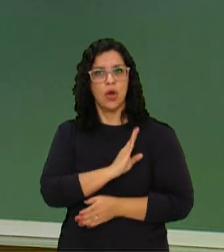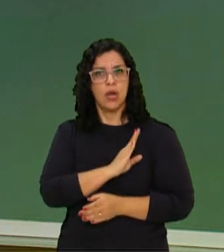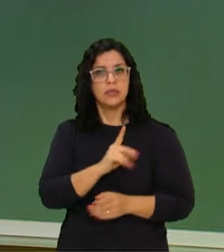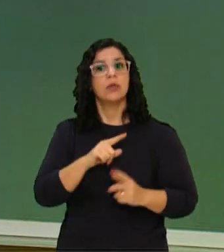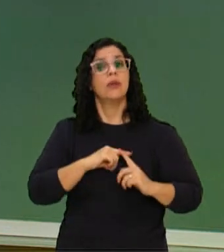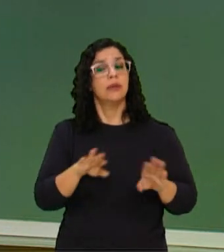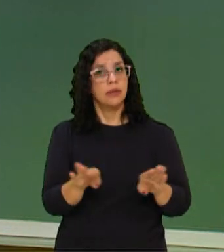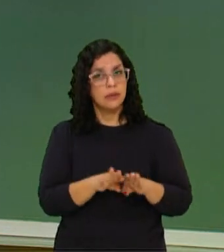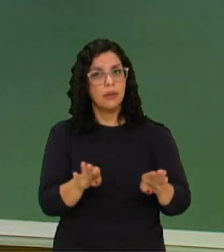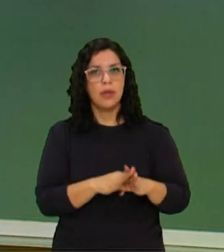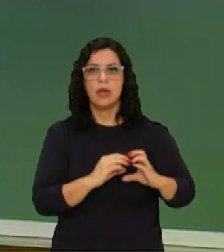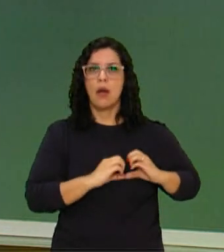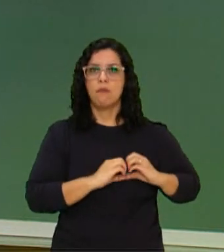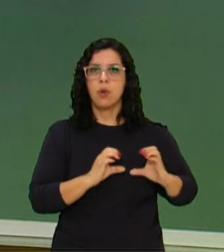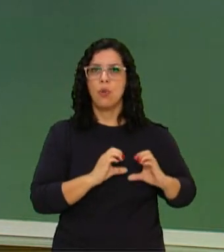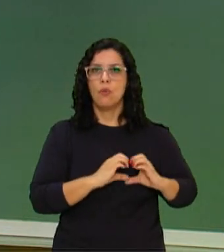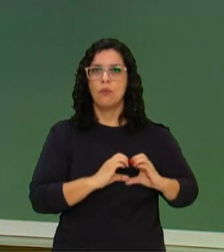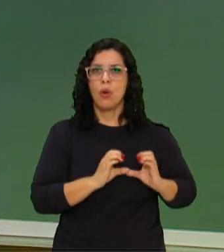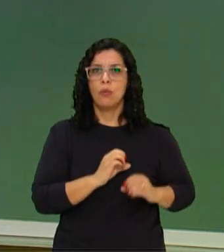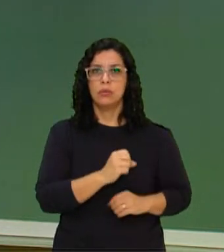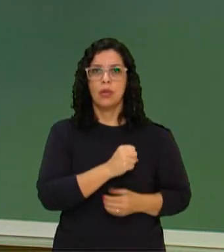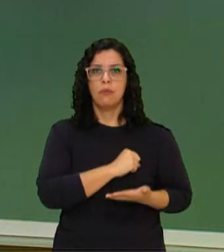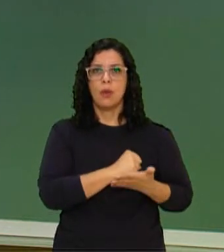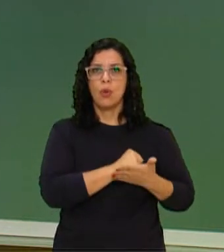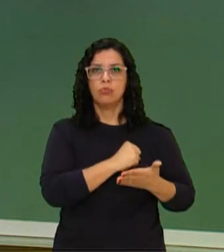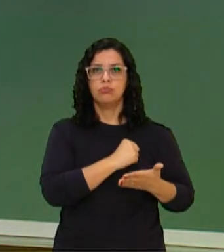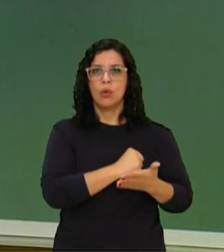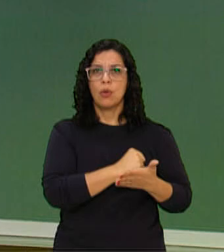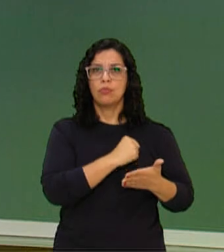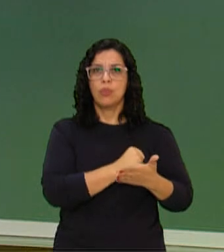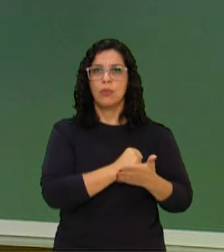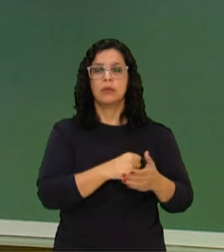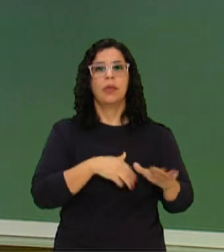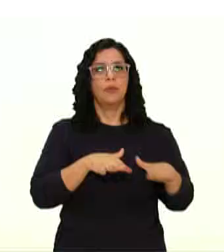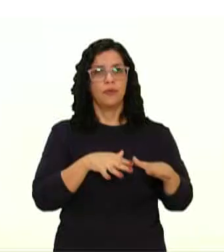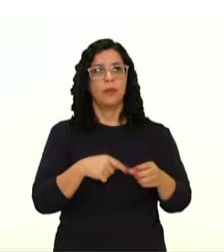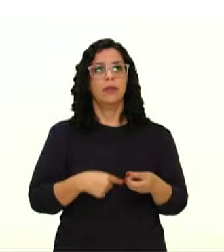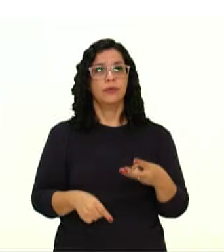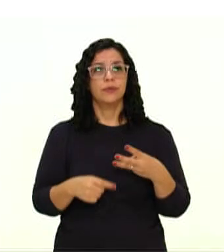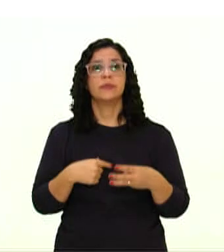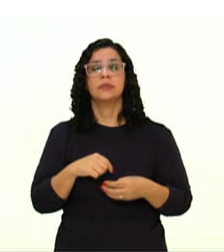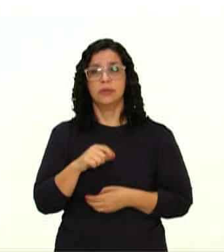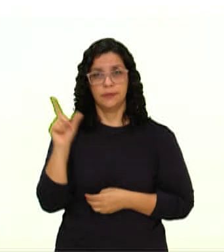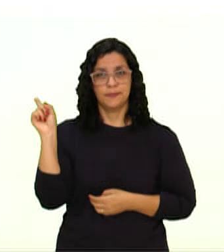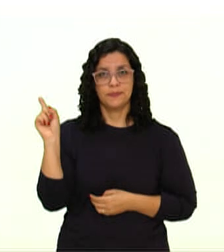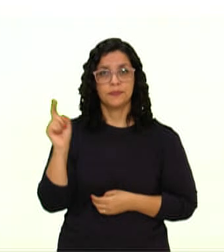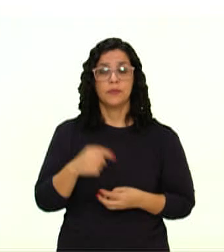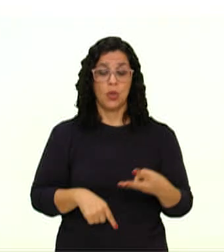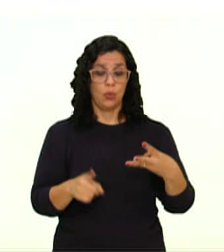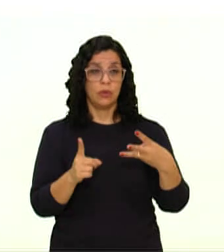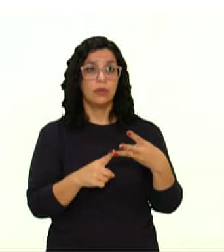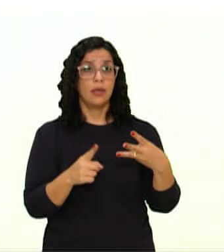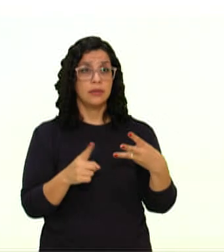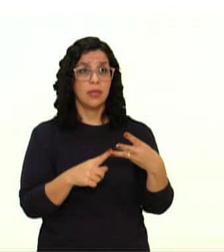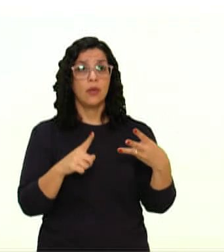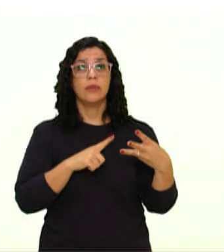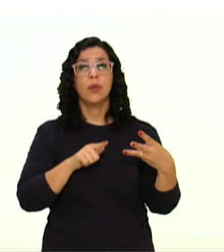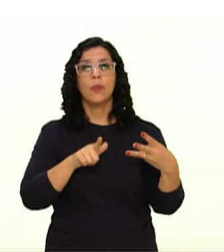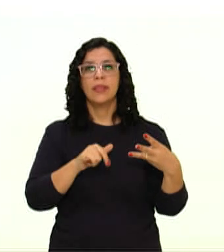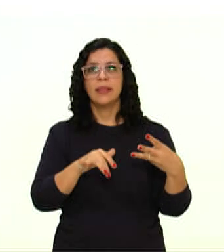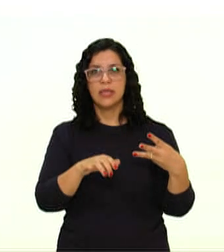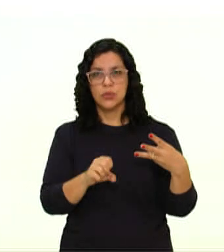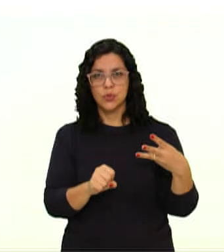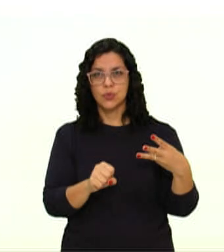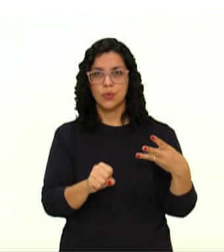né, com predominância de tecido muscular e o tecido é o estriado cardíaco. Mas também nós temos o